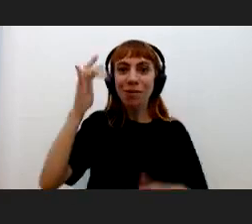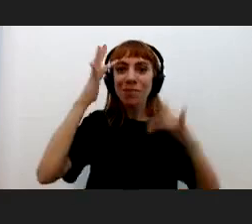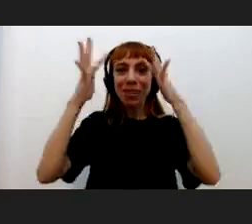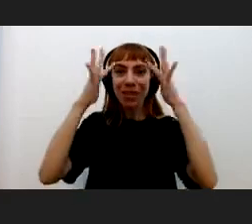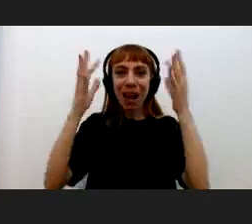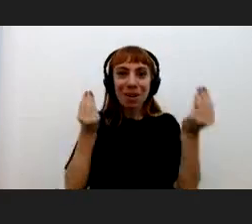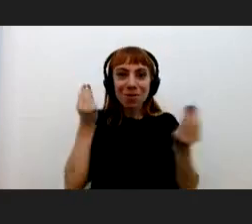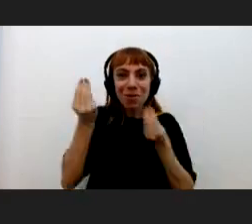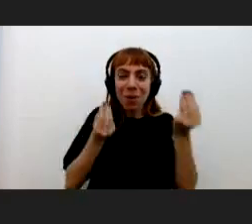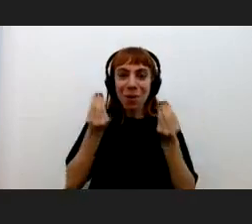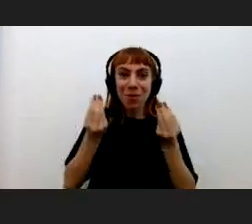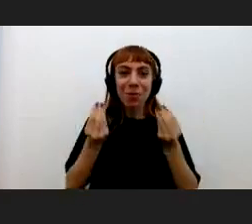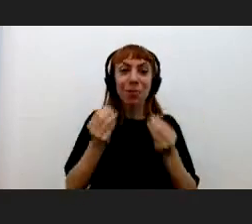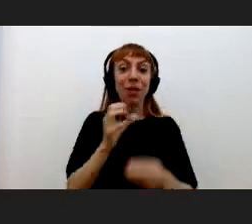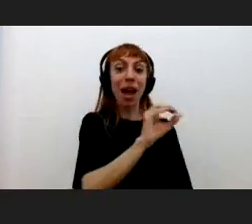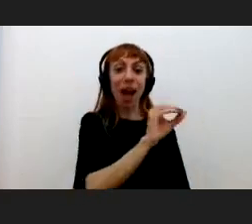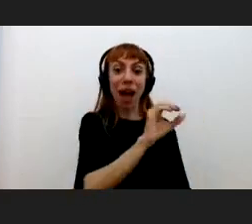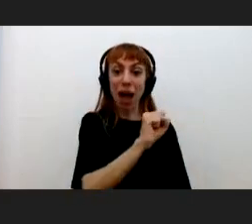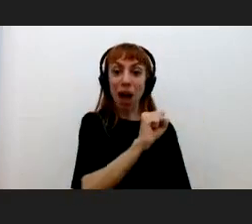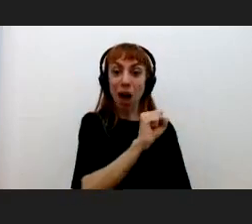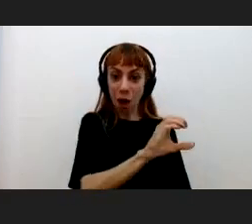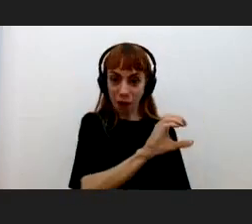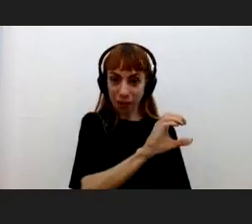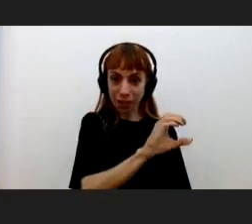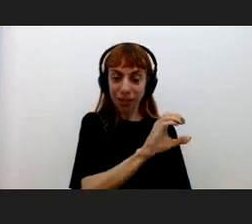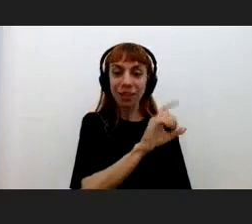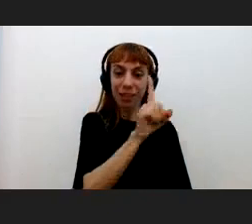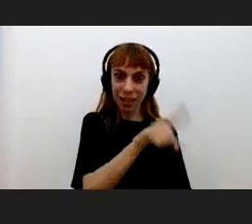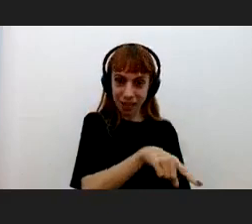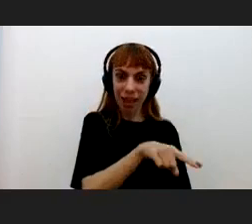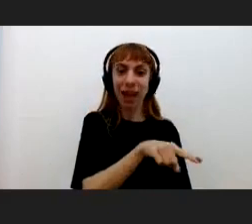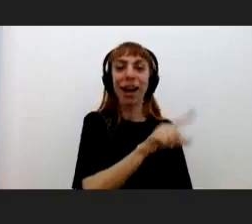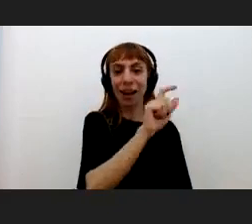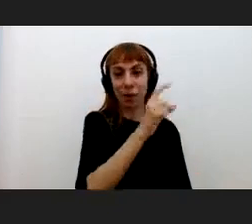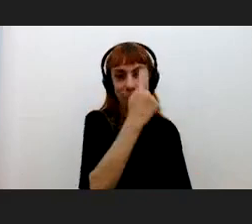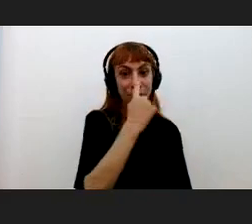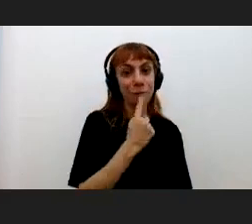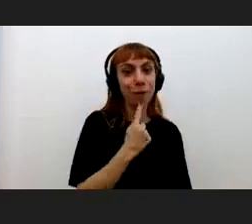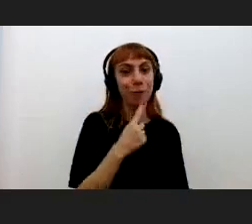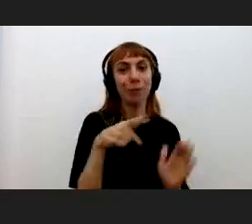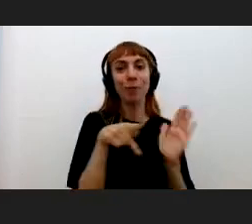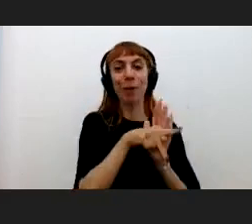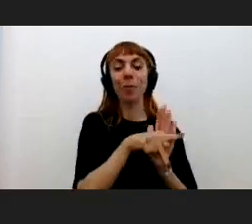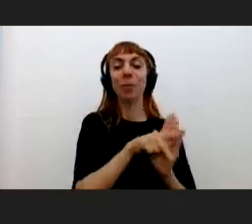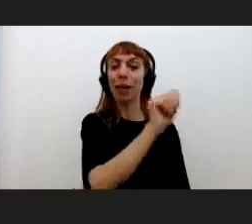organização, como é que se propõe a associação, com